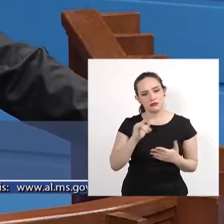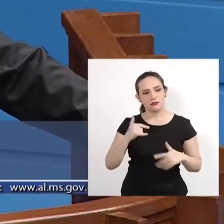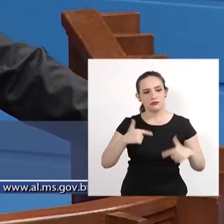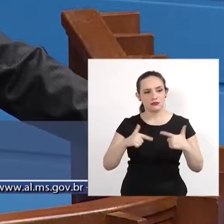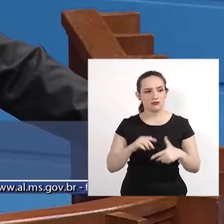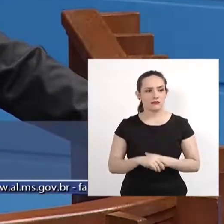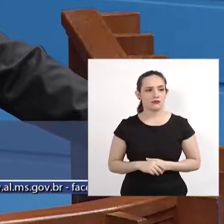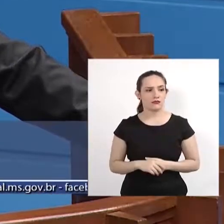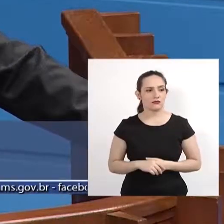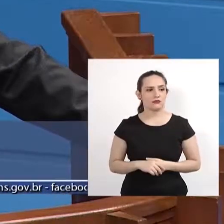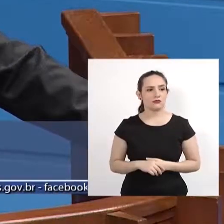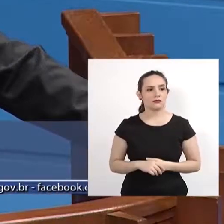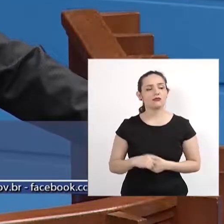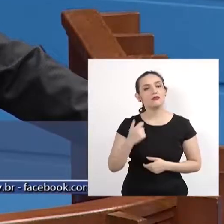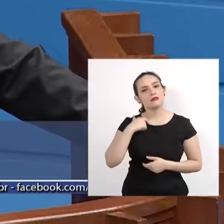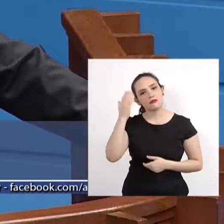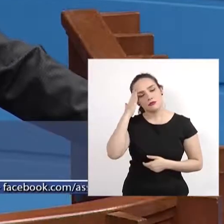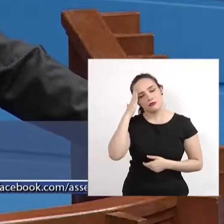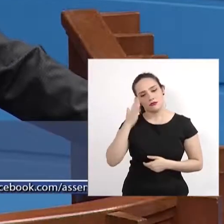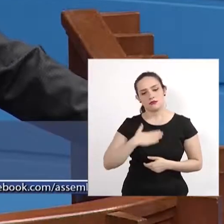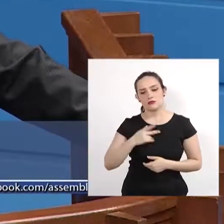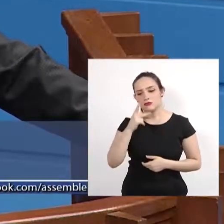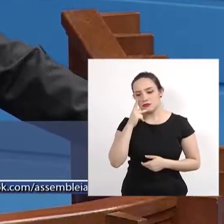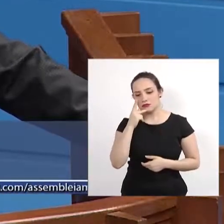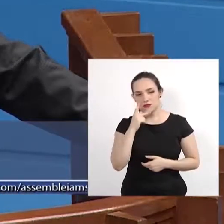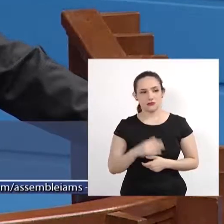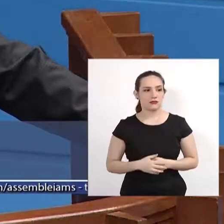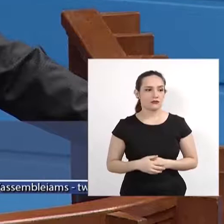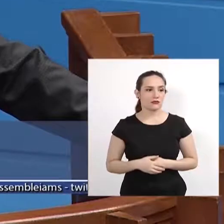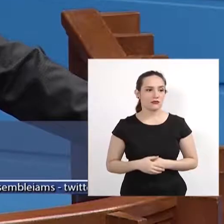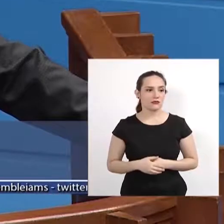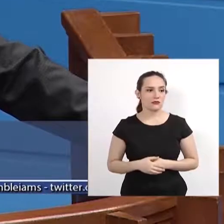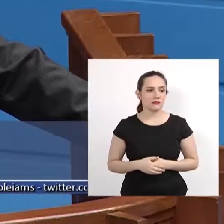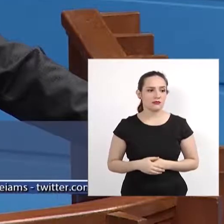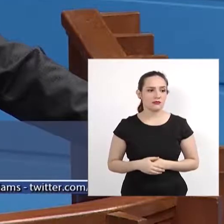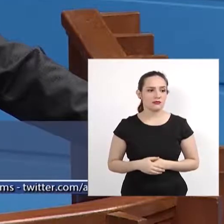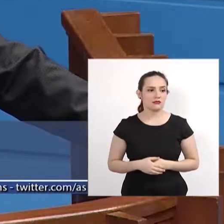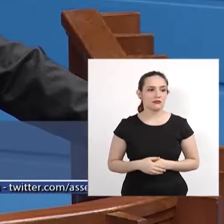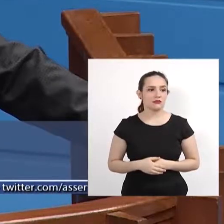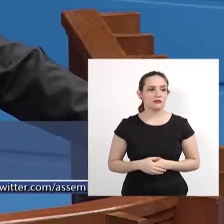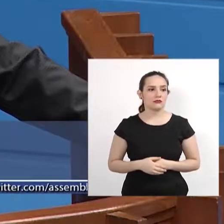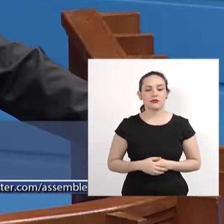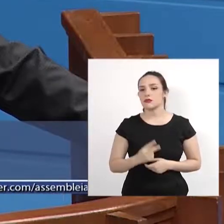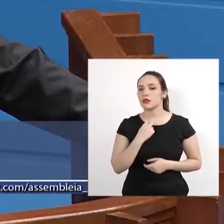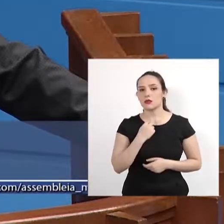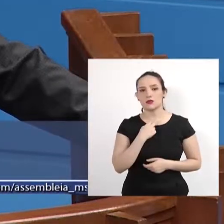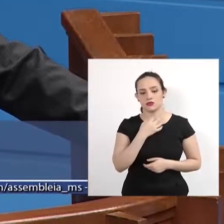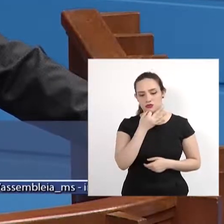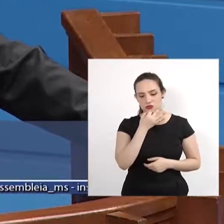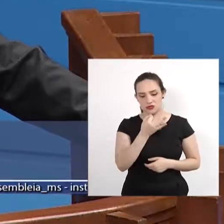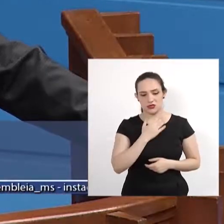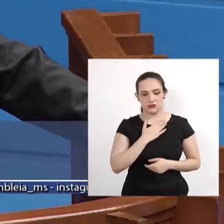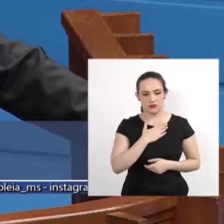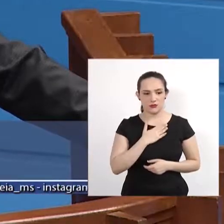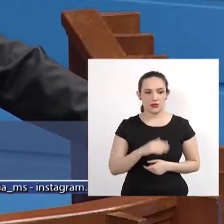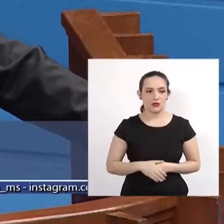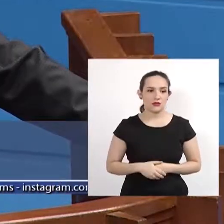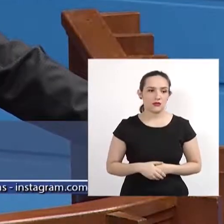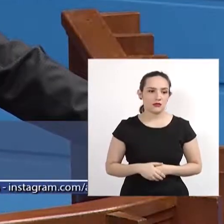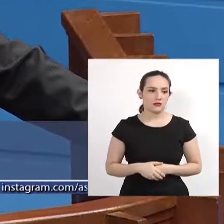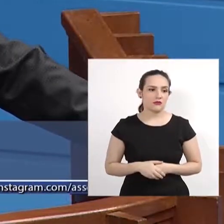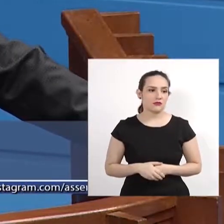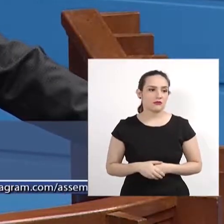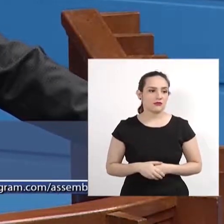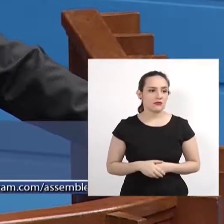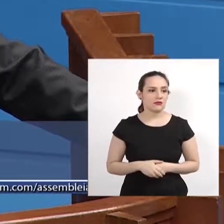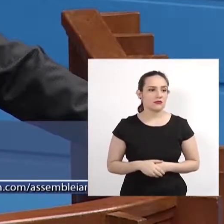Eu sei que meu partido não tem condições de me indicar como membro dessa CPI, porque